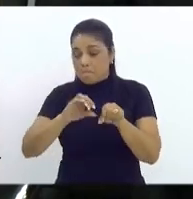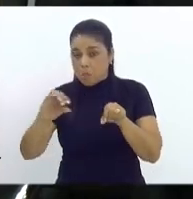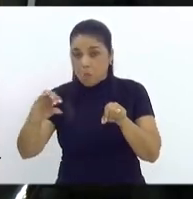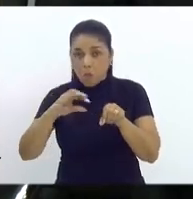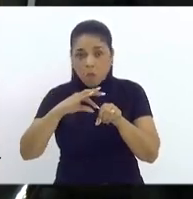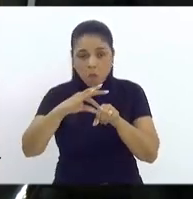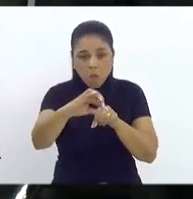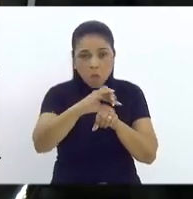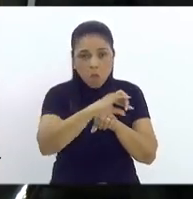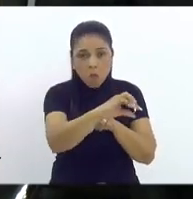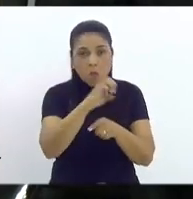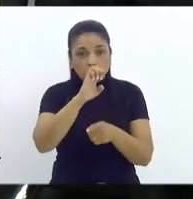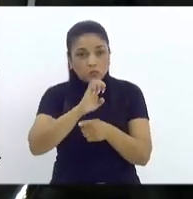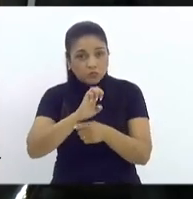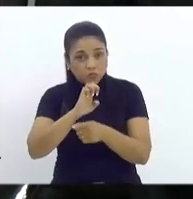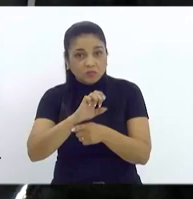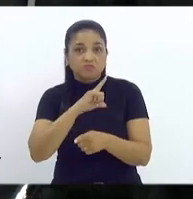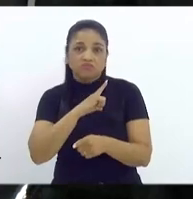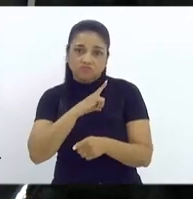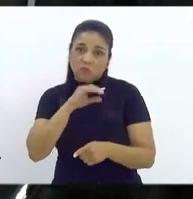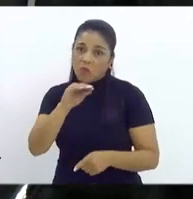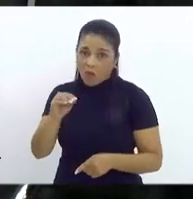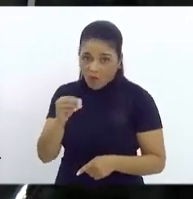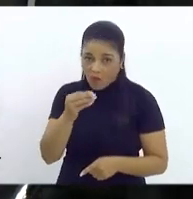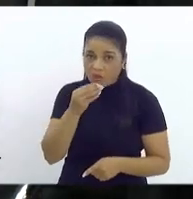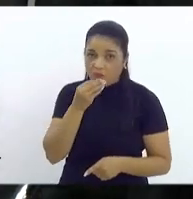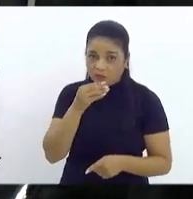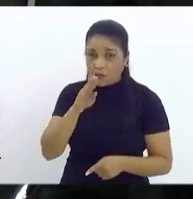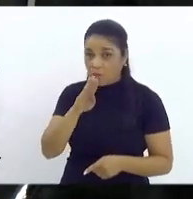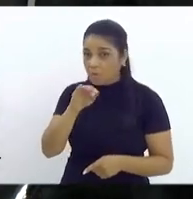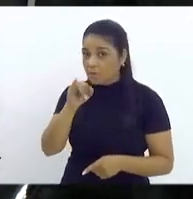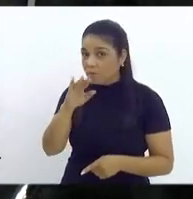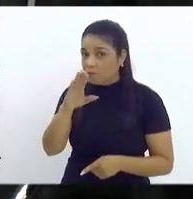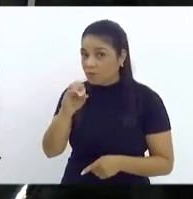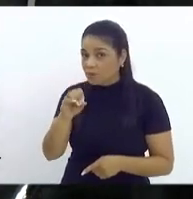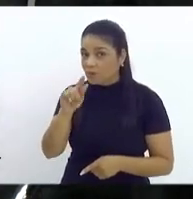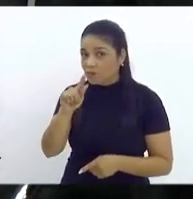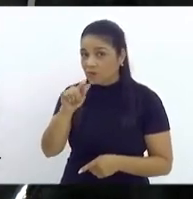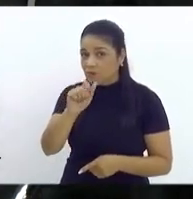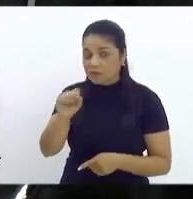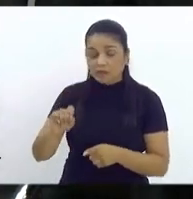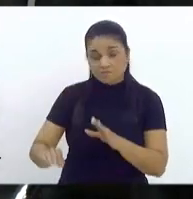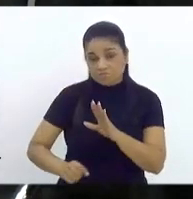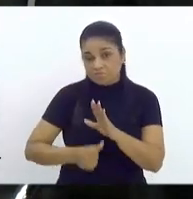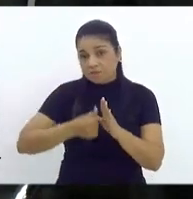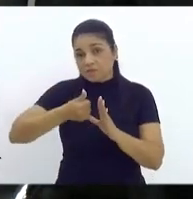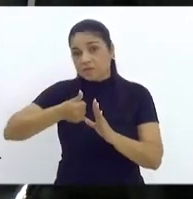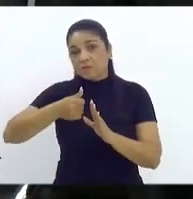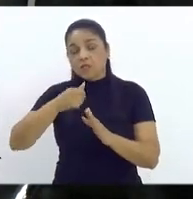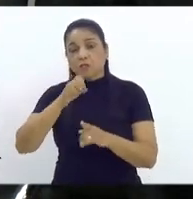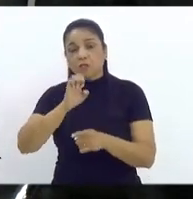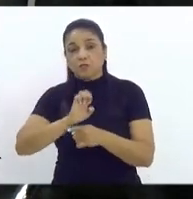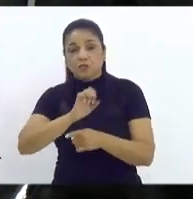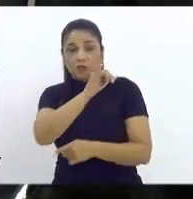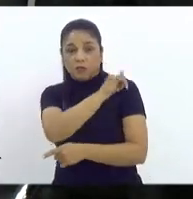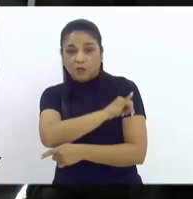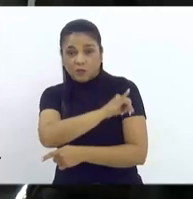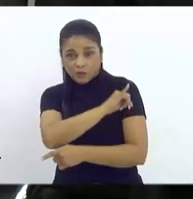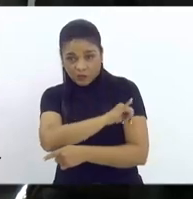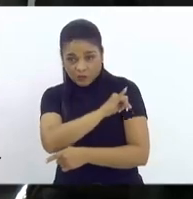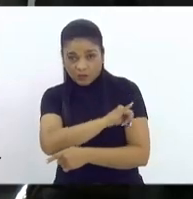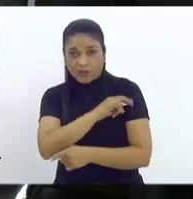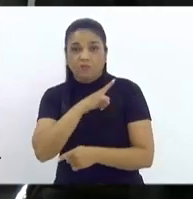grande oportunidade. Eu acho que o Estado do Rio de Janeiro hoje é o primeiro produtor, mas ainda é muito incipiente